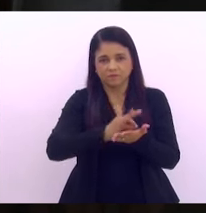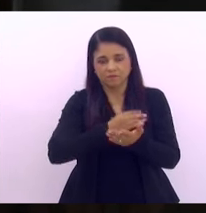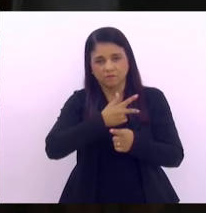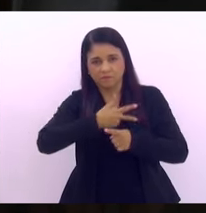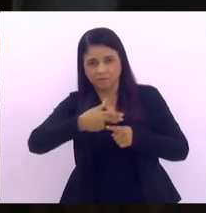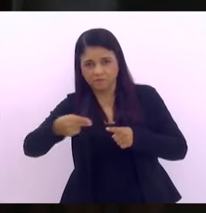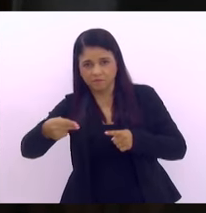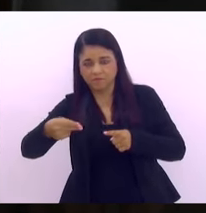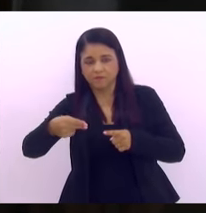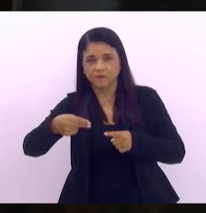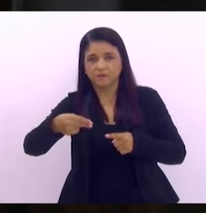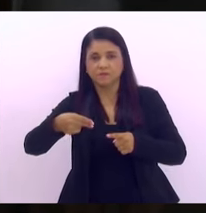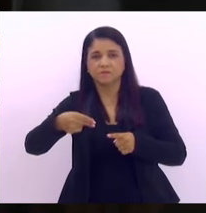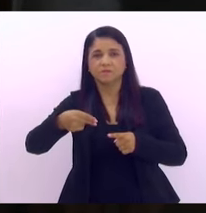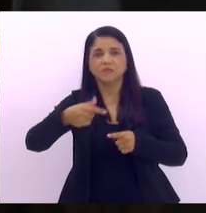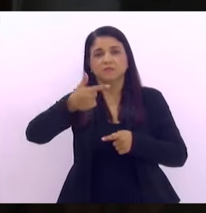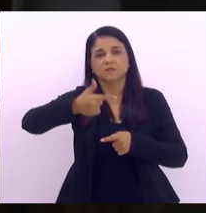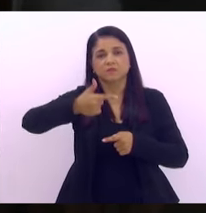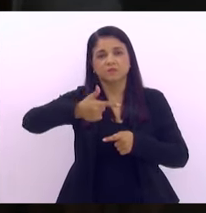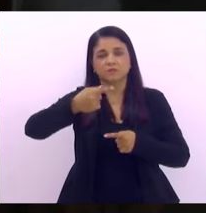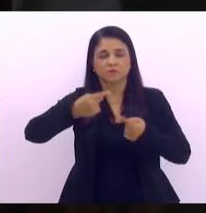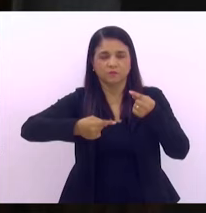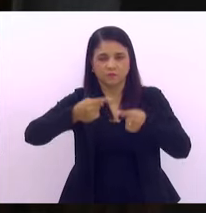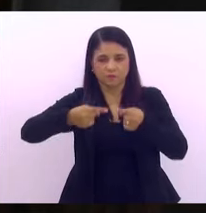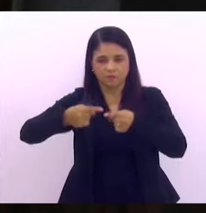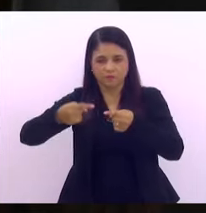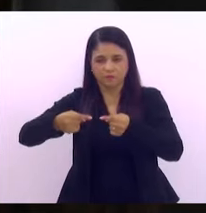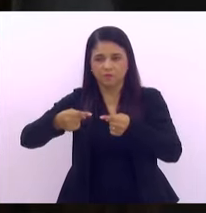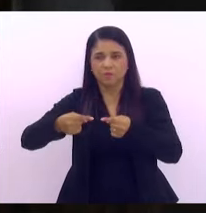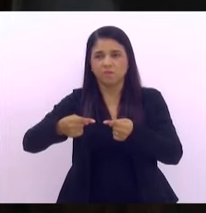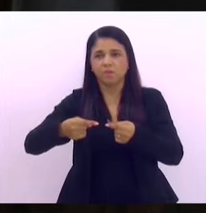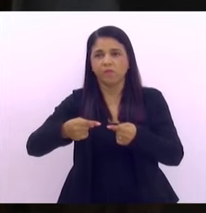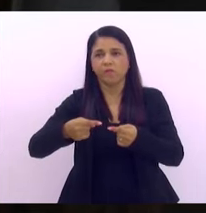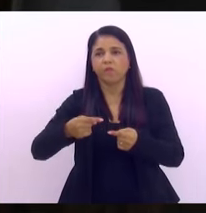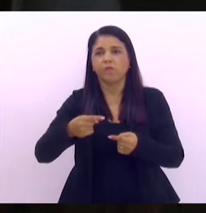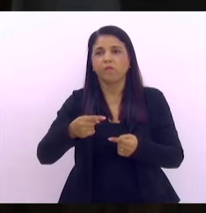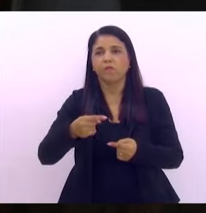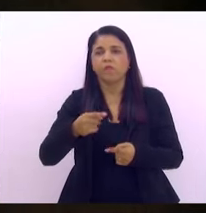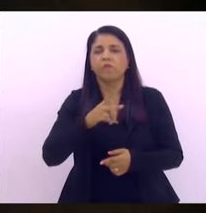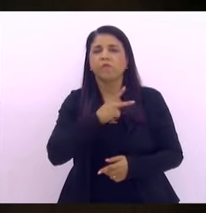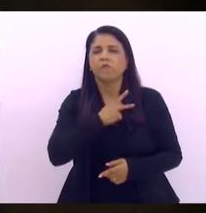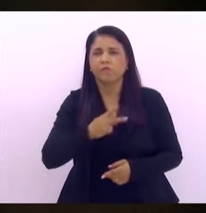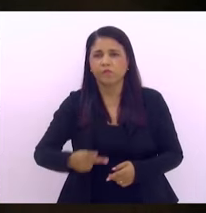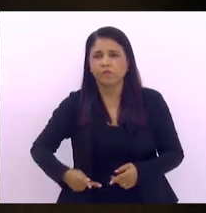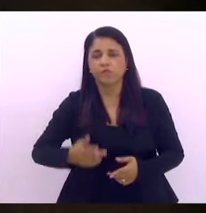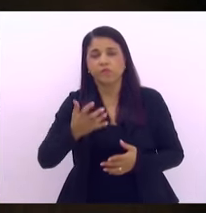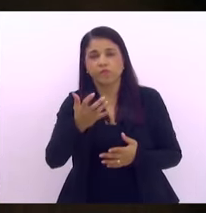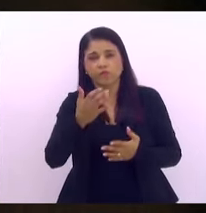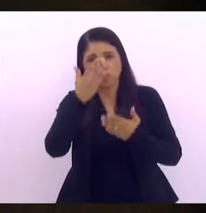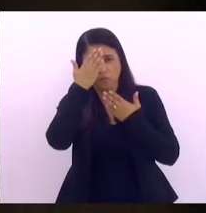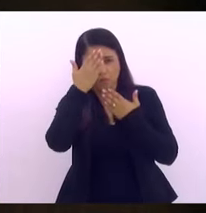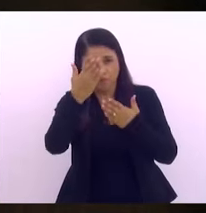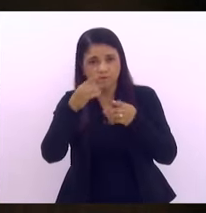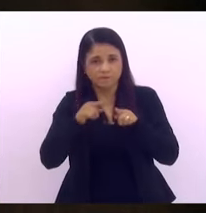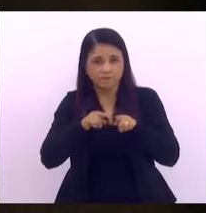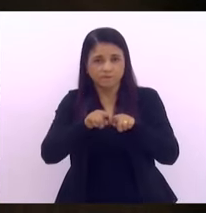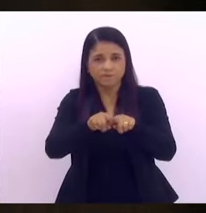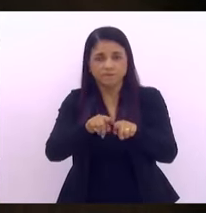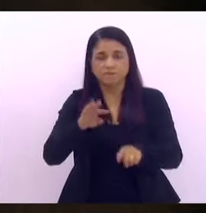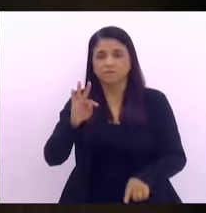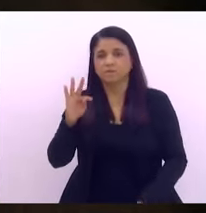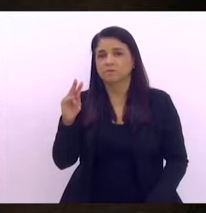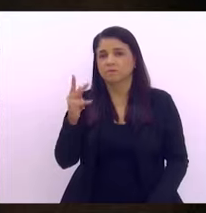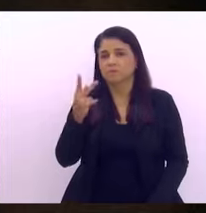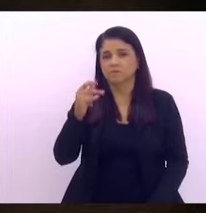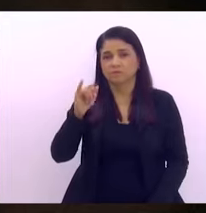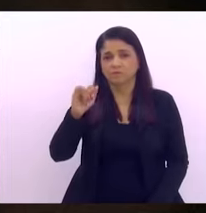vencido para segunda discussão. Presidente, só queria agradecer a parceria do deputado Tiago Rangel,